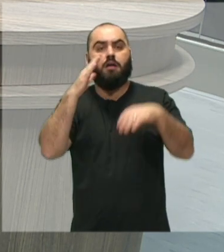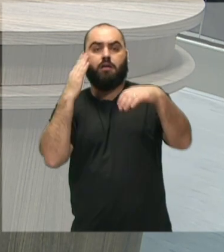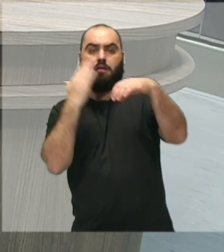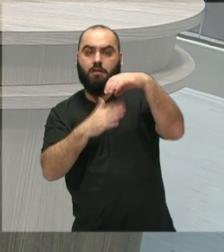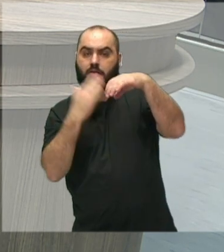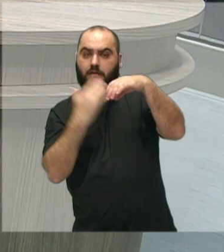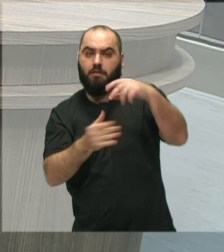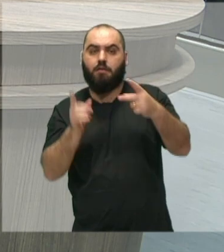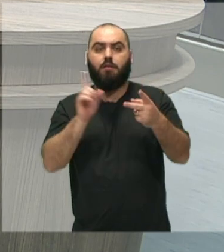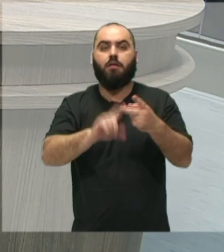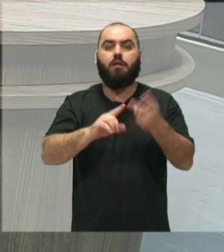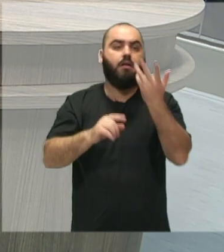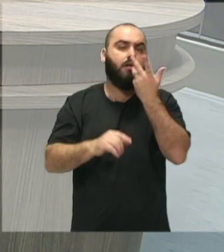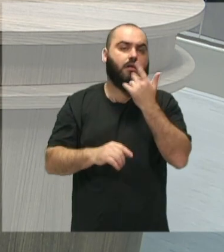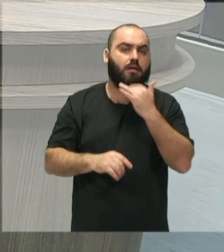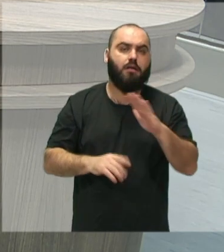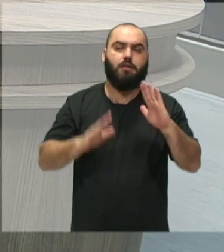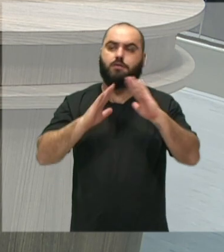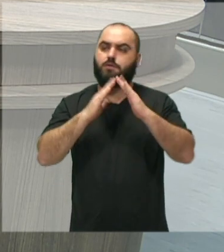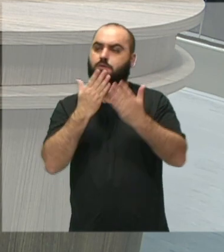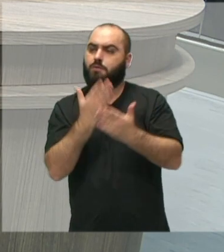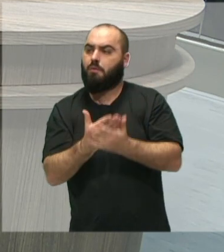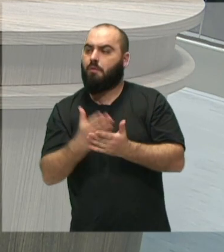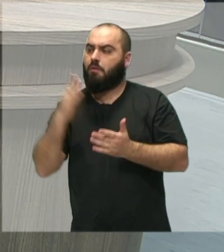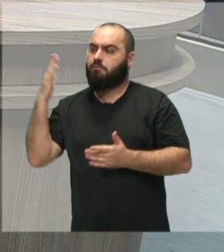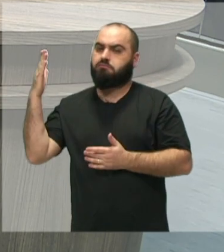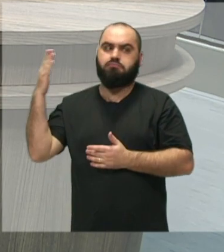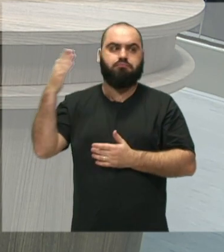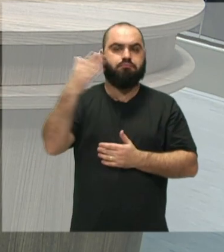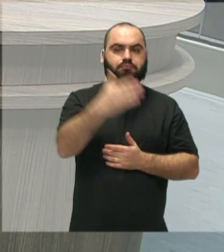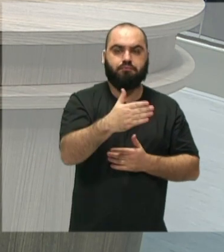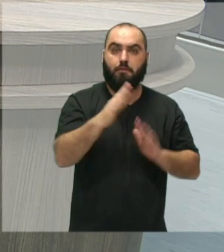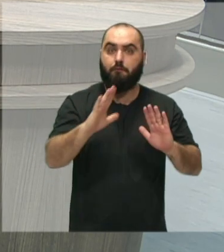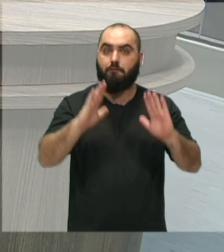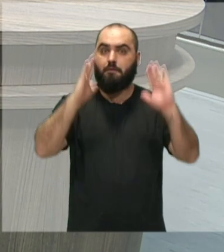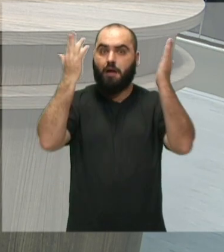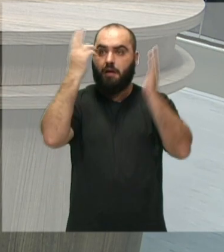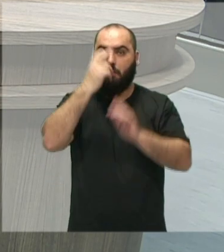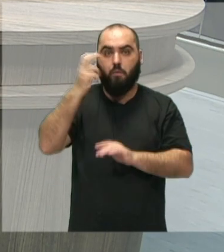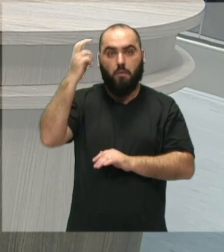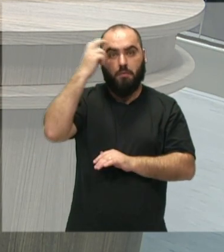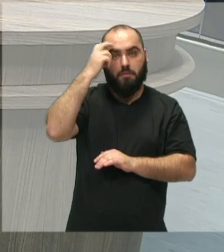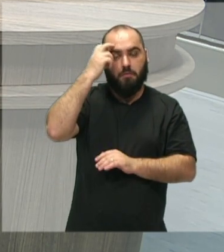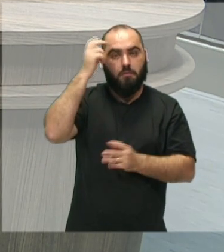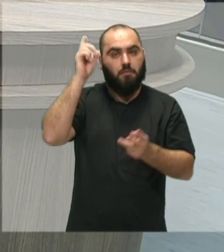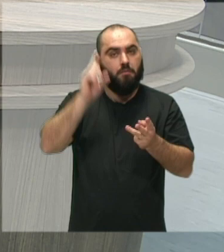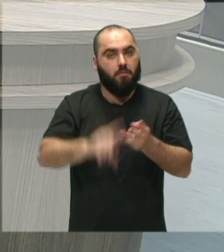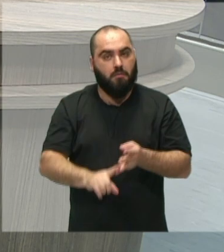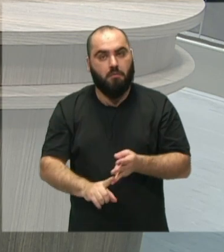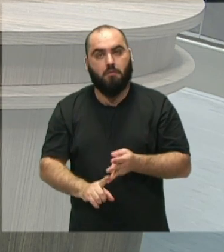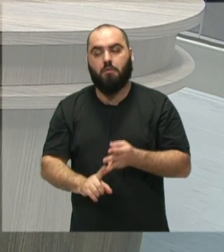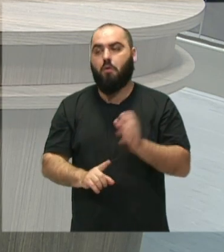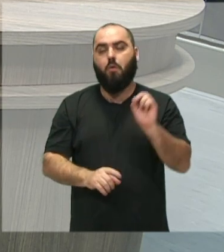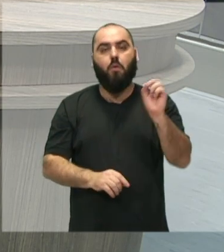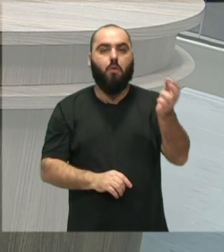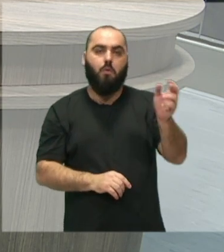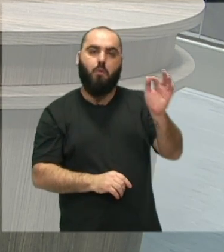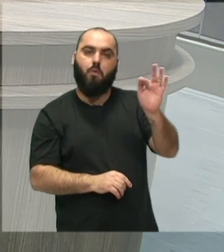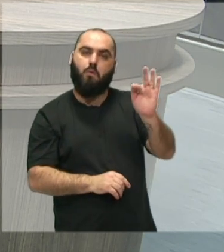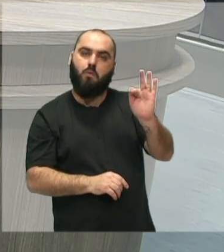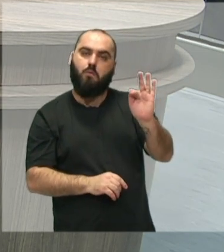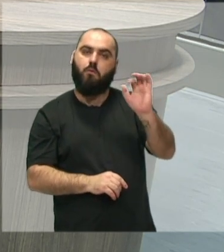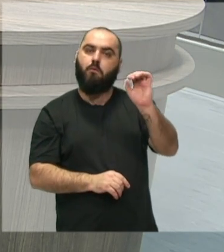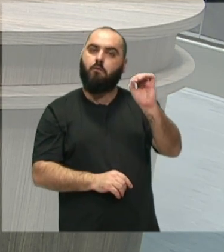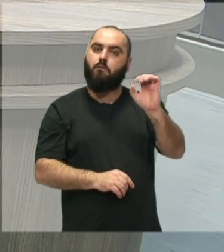As crianças das escolas, seja em festival cultural, seja em festival folclórico,